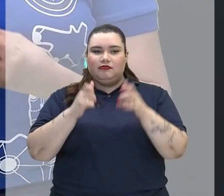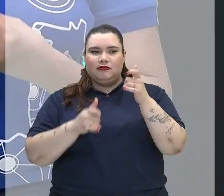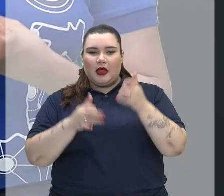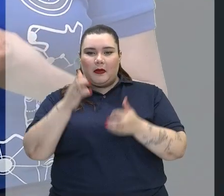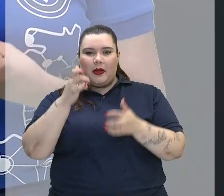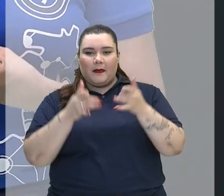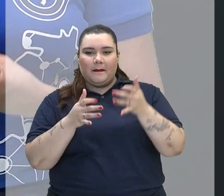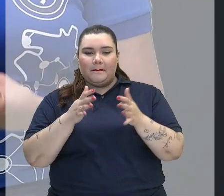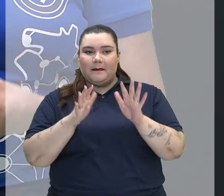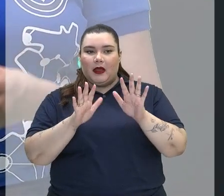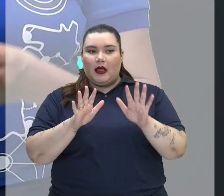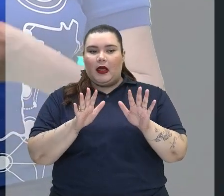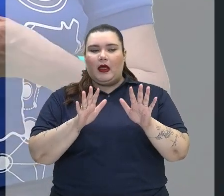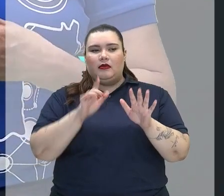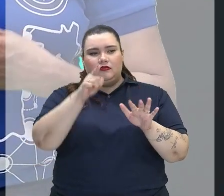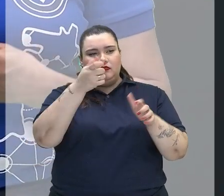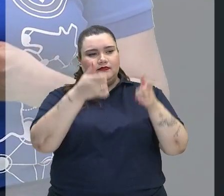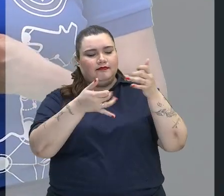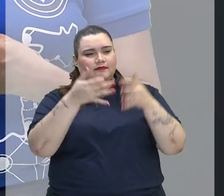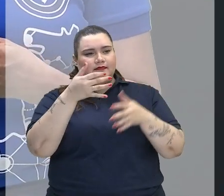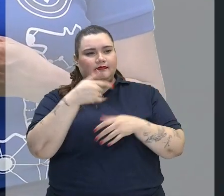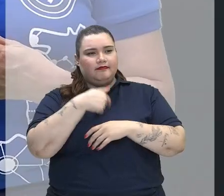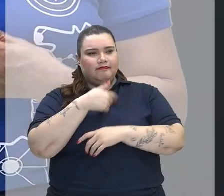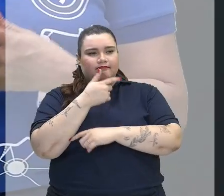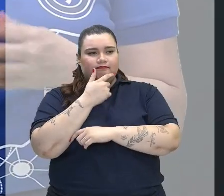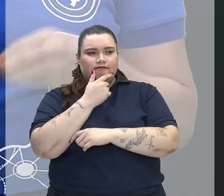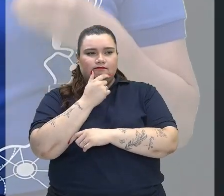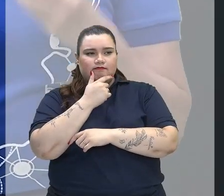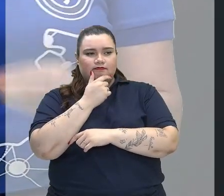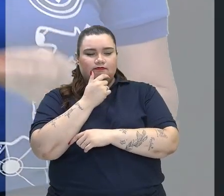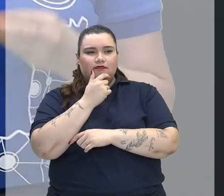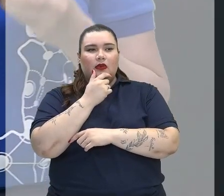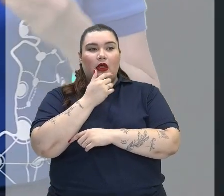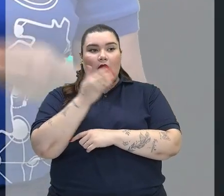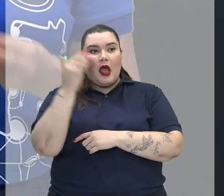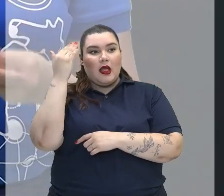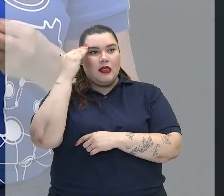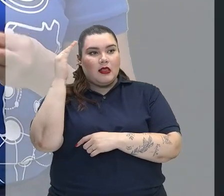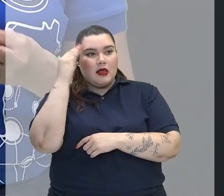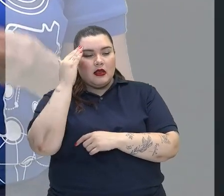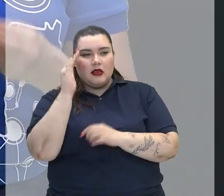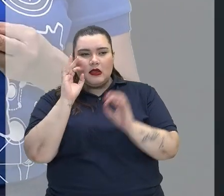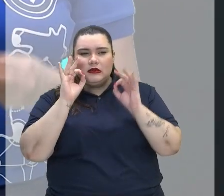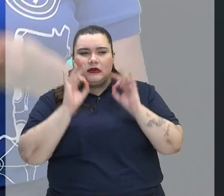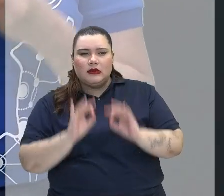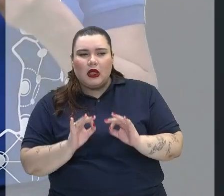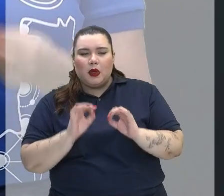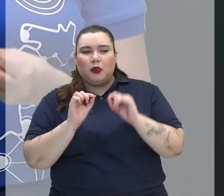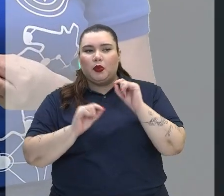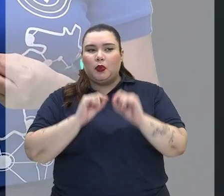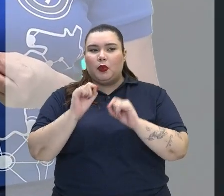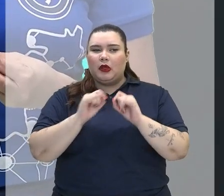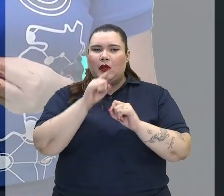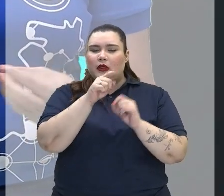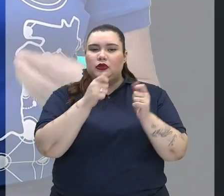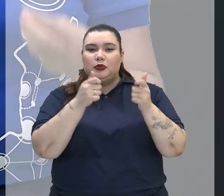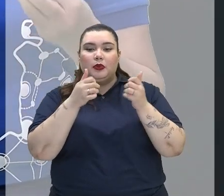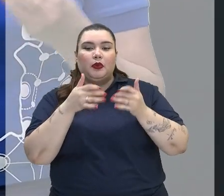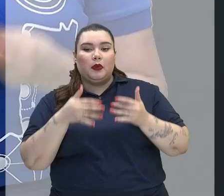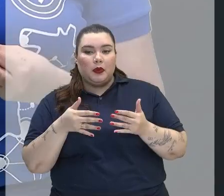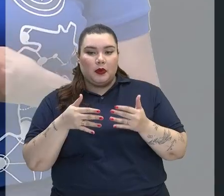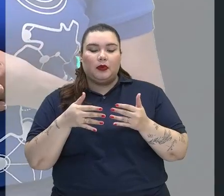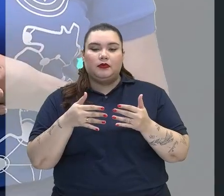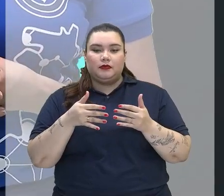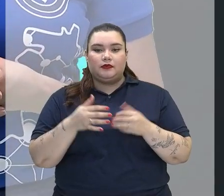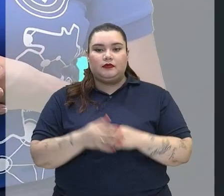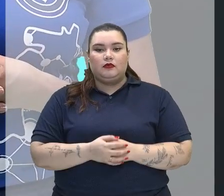mas cabe a nós, né, interpretarmos para sabermos de fato o que é que a pessoa quis dizer.